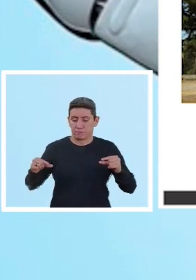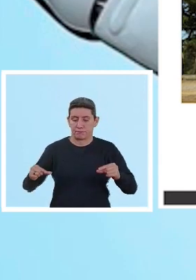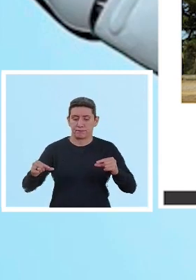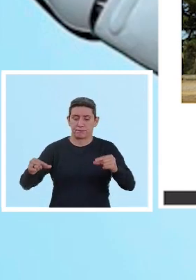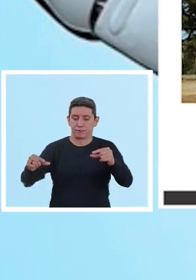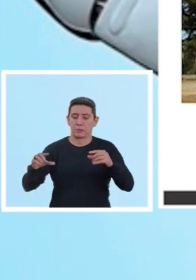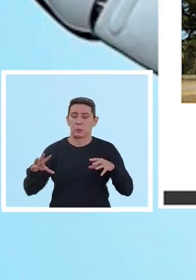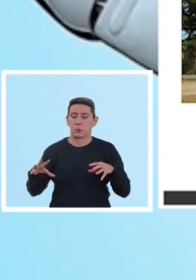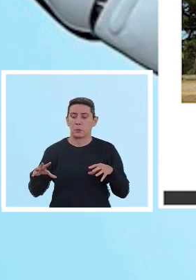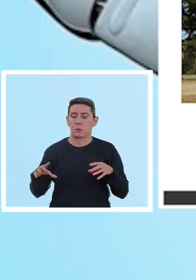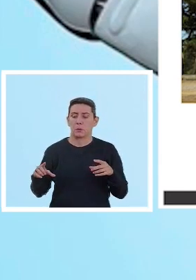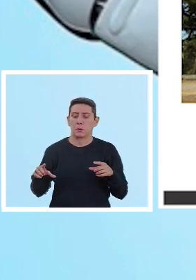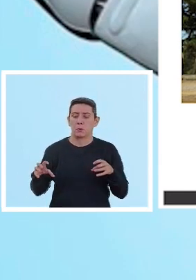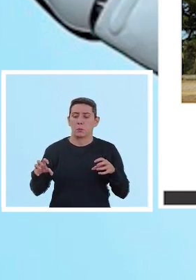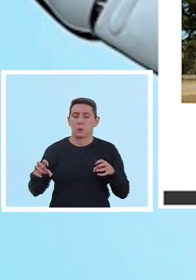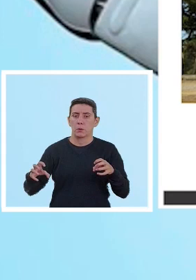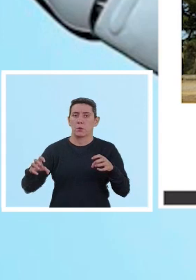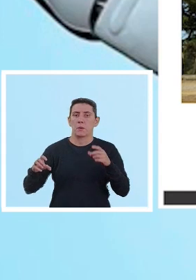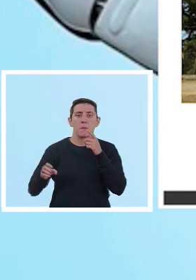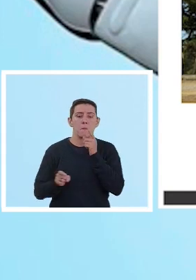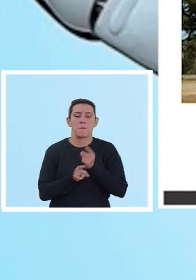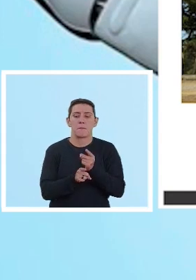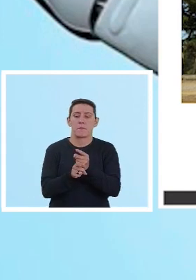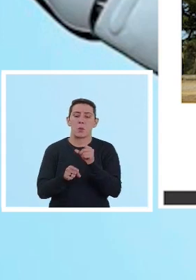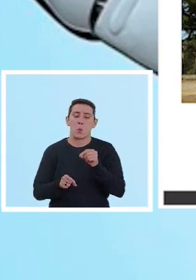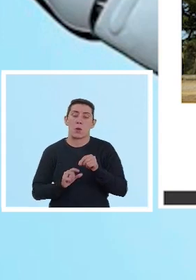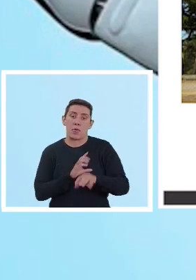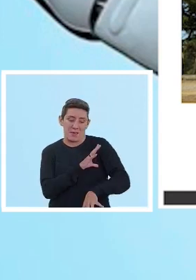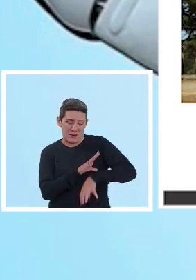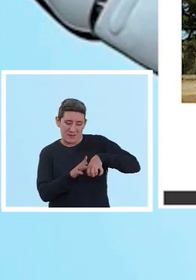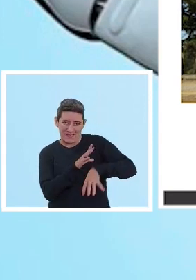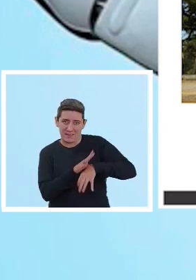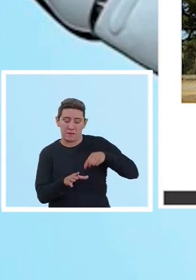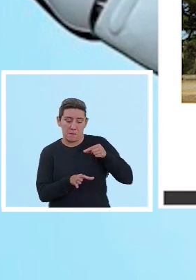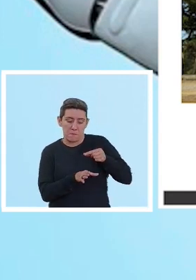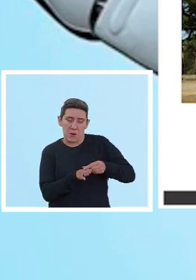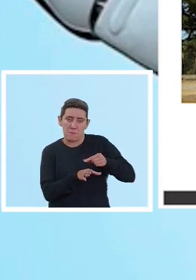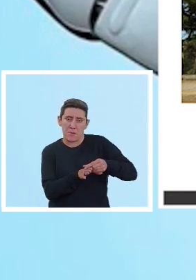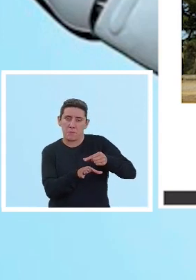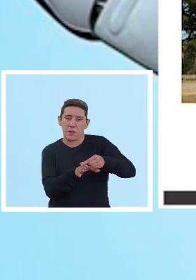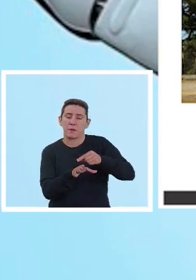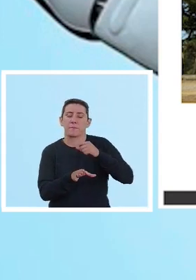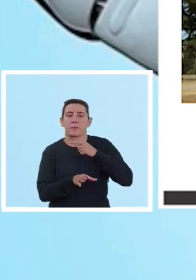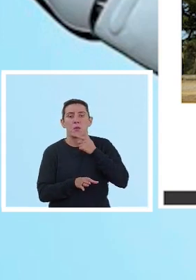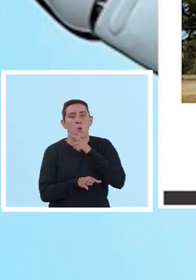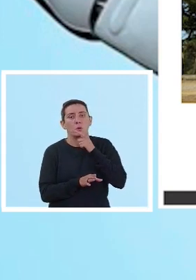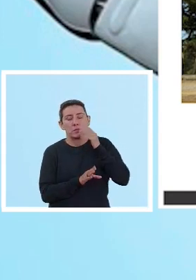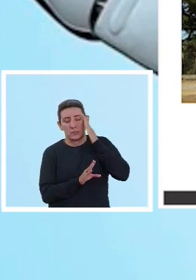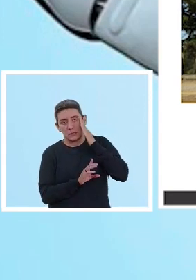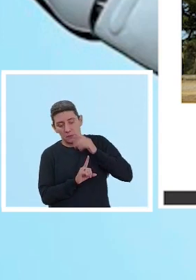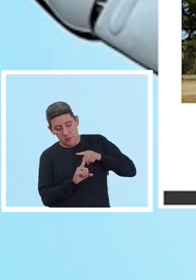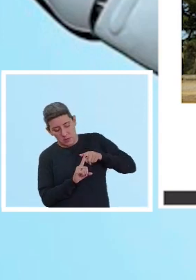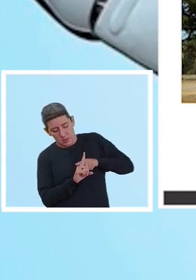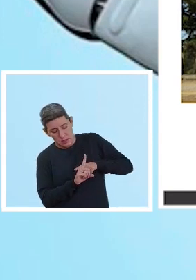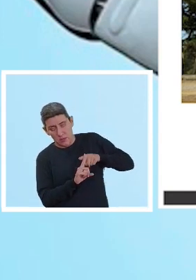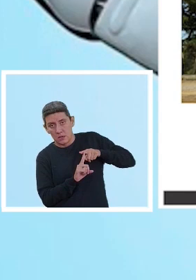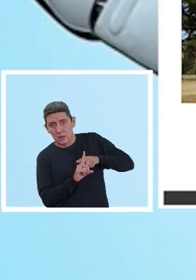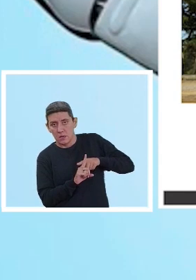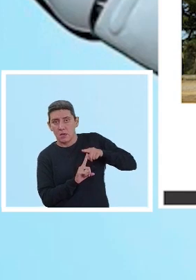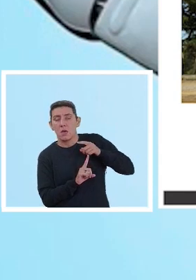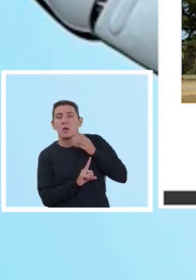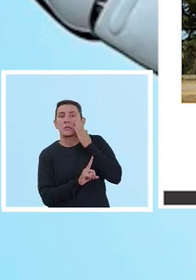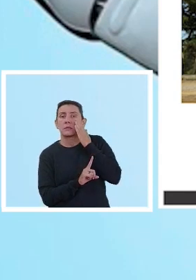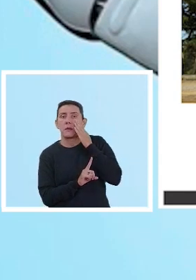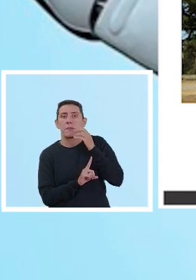né colocados nas bombas Esse é um sistema de telemetria E aí a gente consegue me enviar